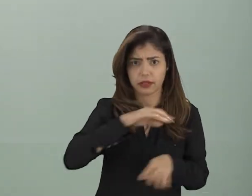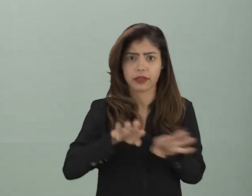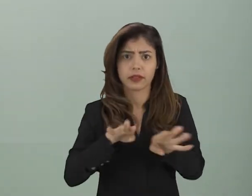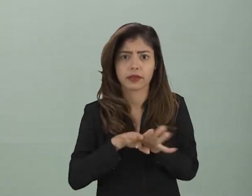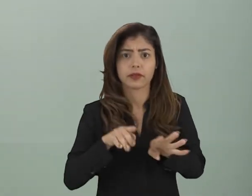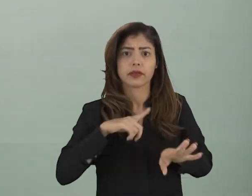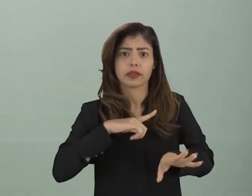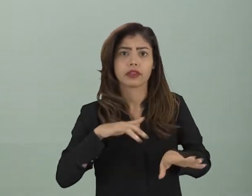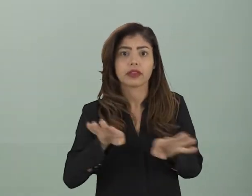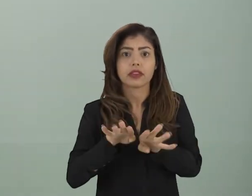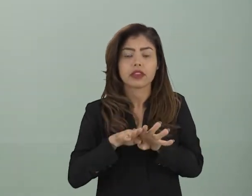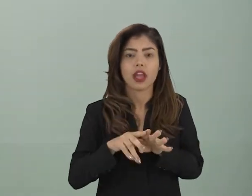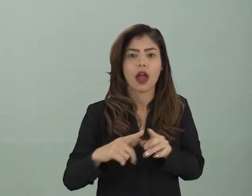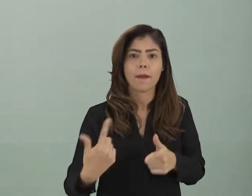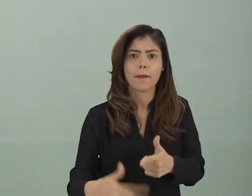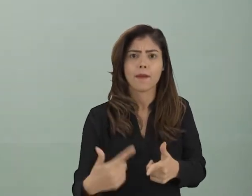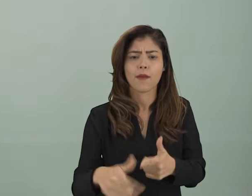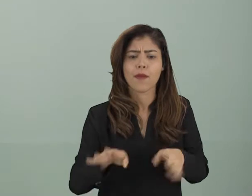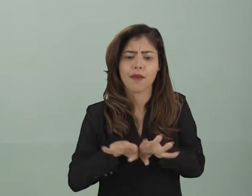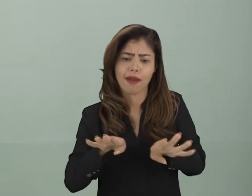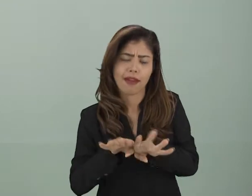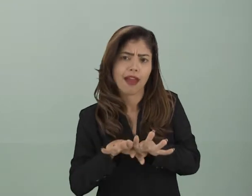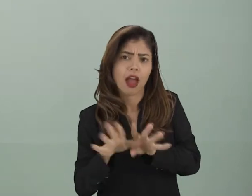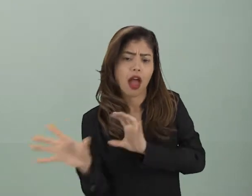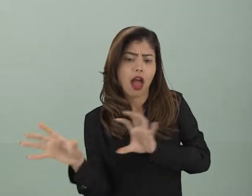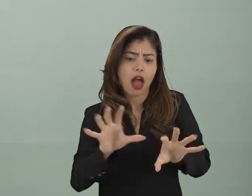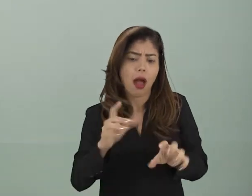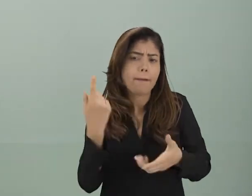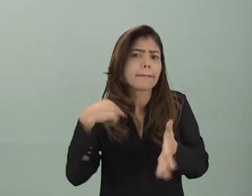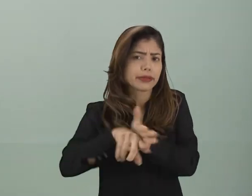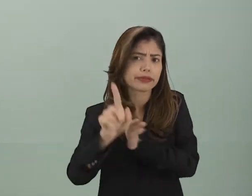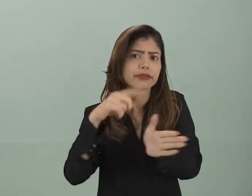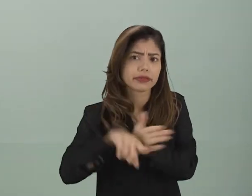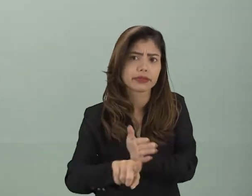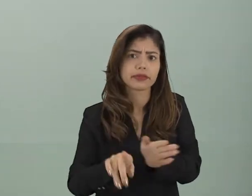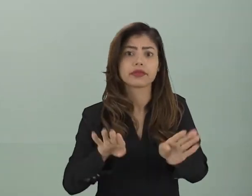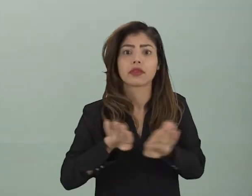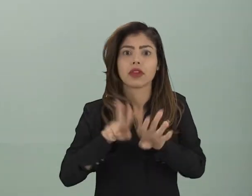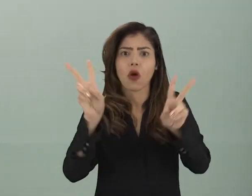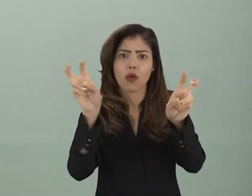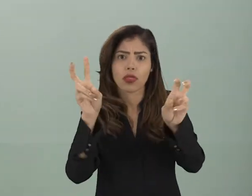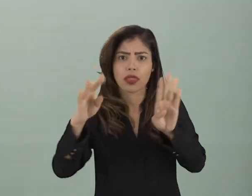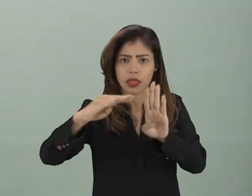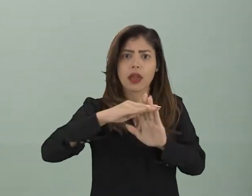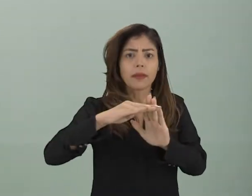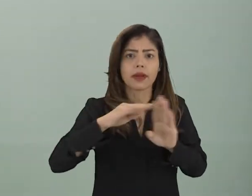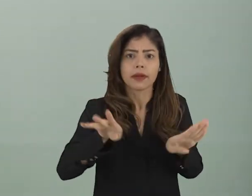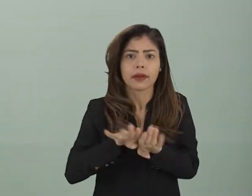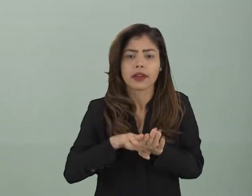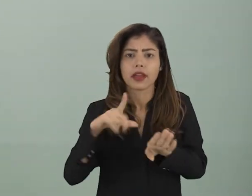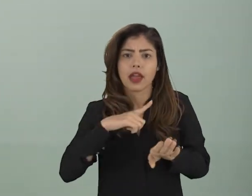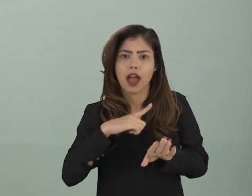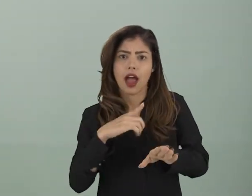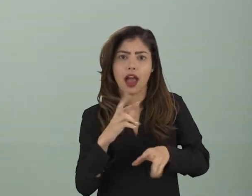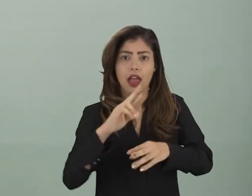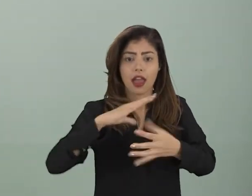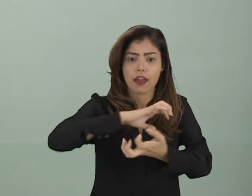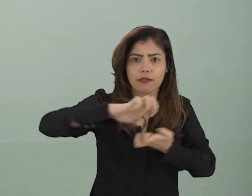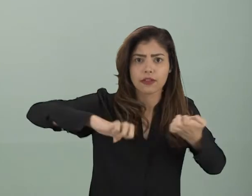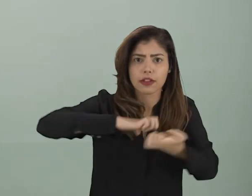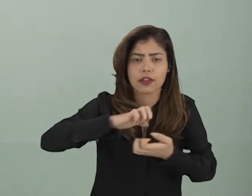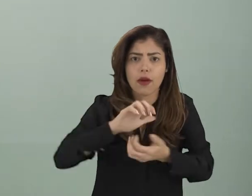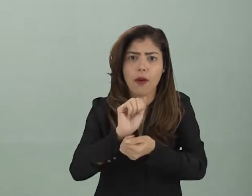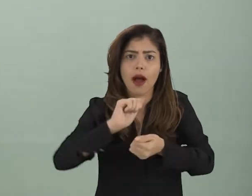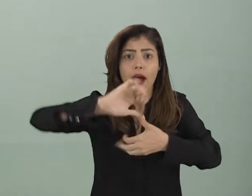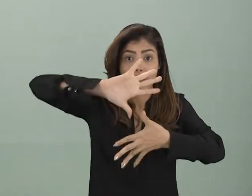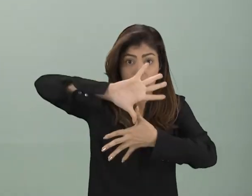entender conteúdos, mas você já tem que começar indagando, perguntando o tema principal, Revolução Americana. Por que